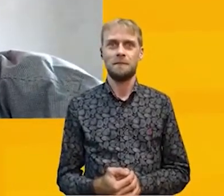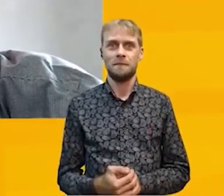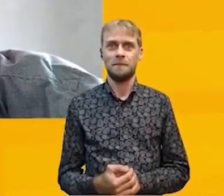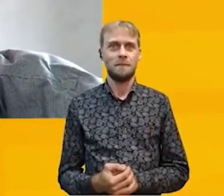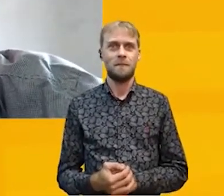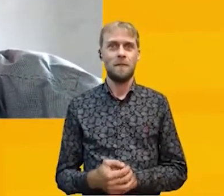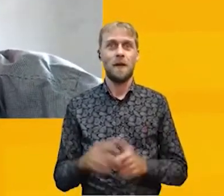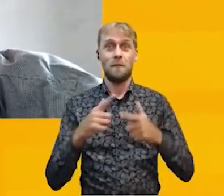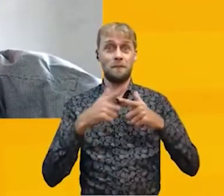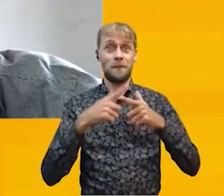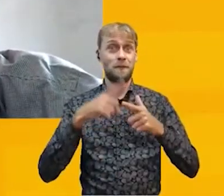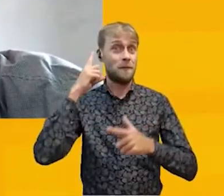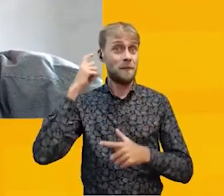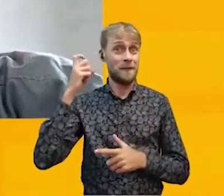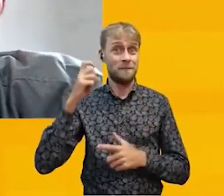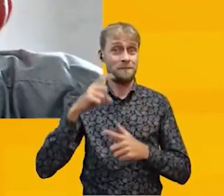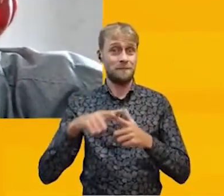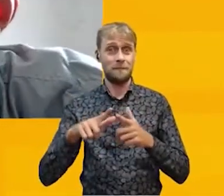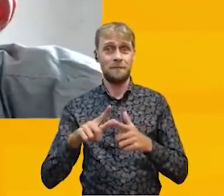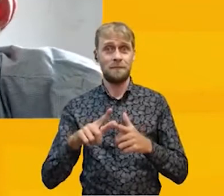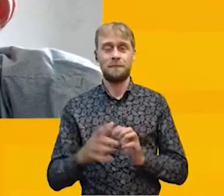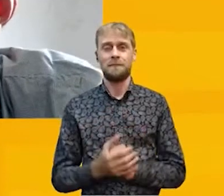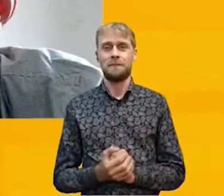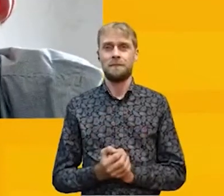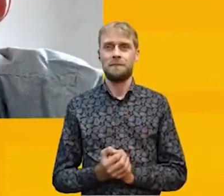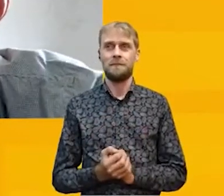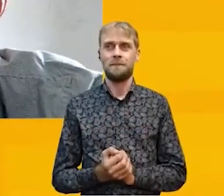Nós estamos sem o som do Lívio.